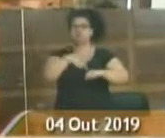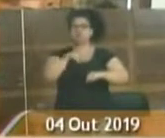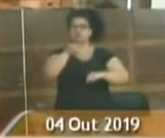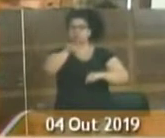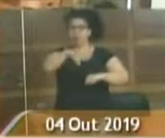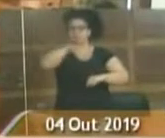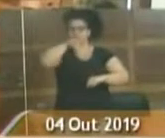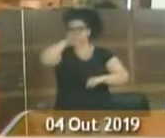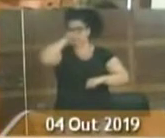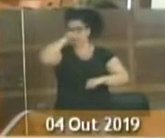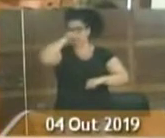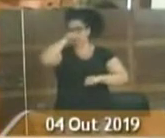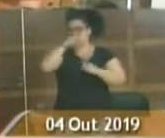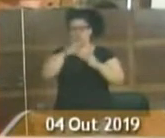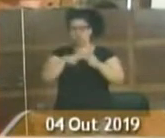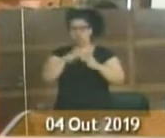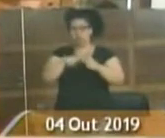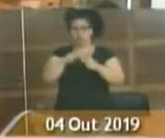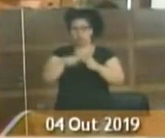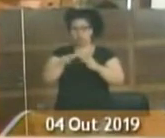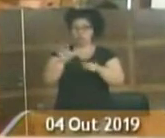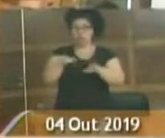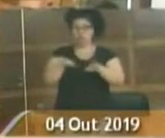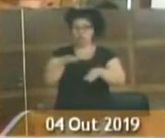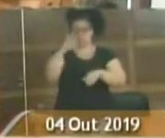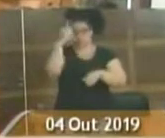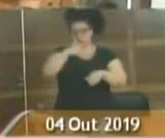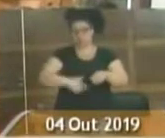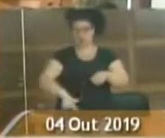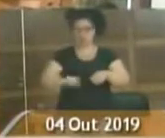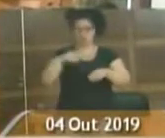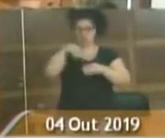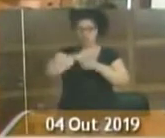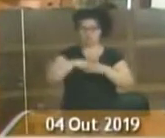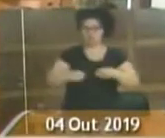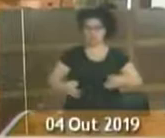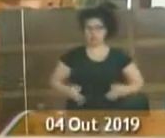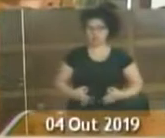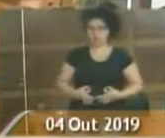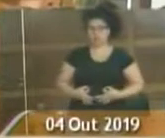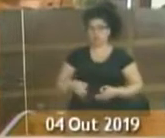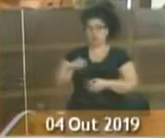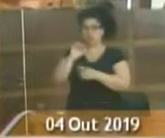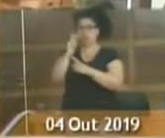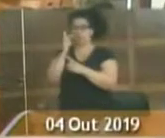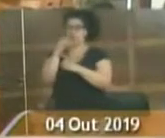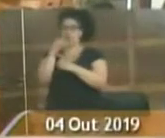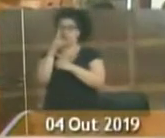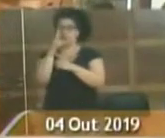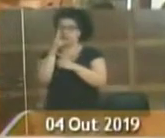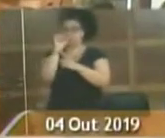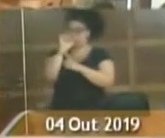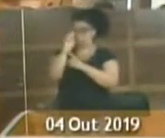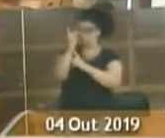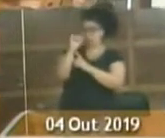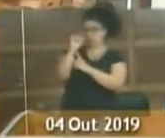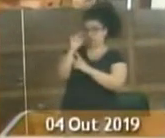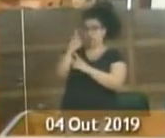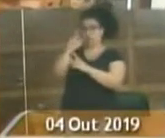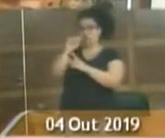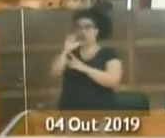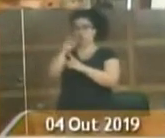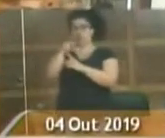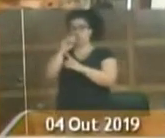e outras partes do corpo, do sistema, o itraconazol sozinho ele não funciona. A gente precisa usar o iodeto